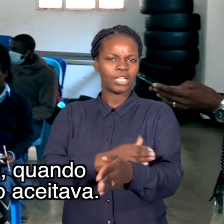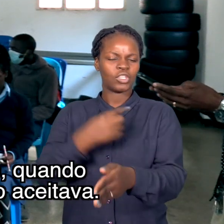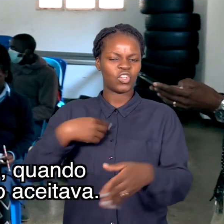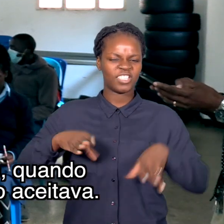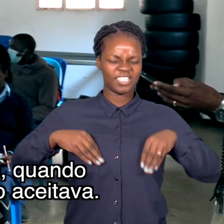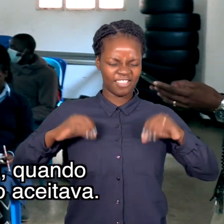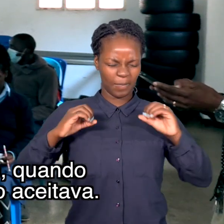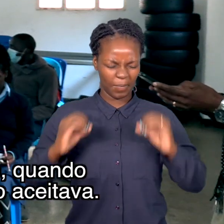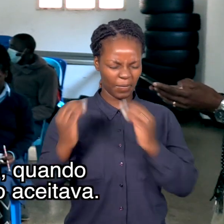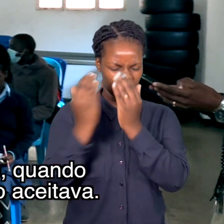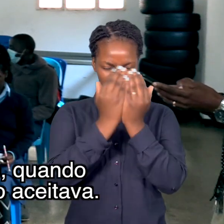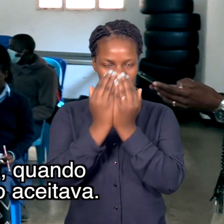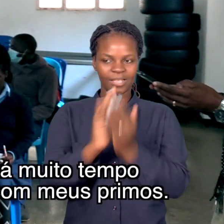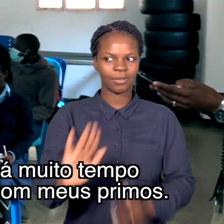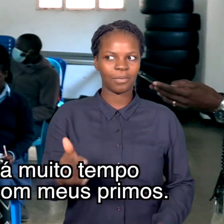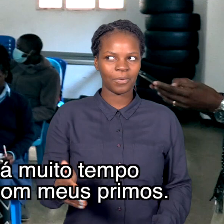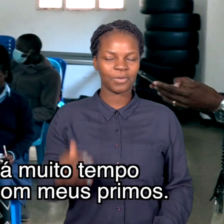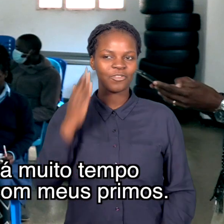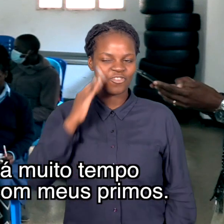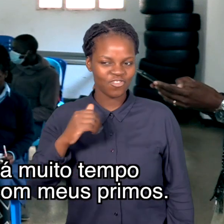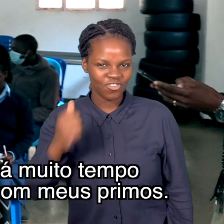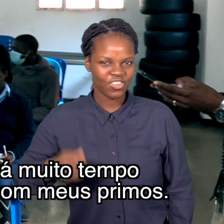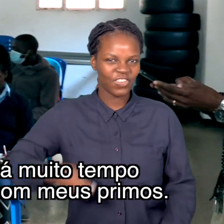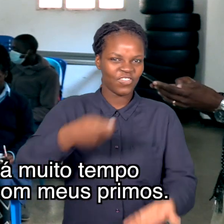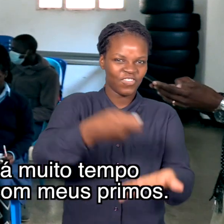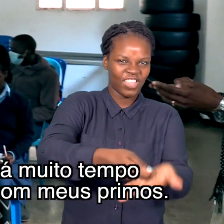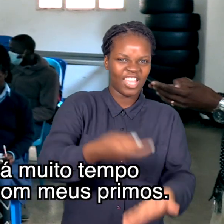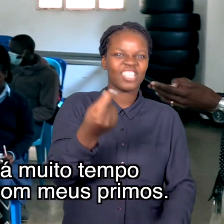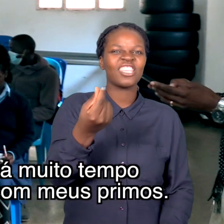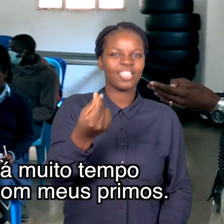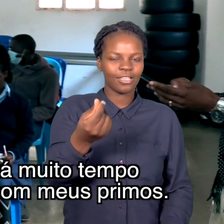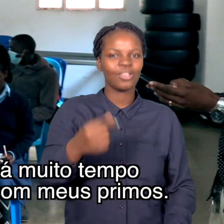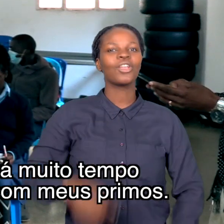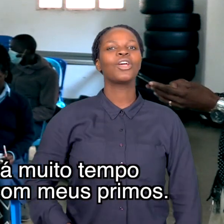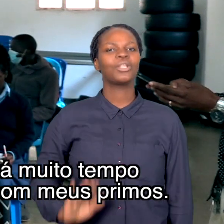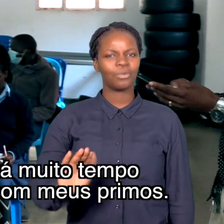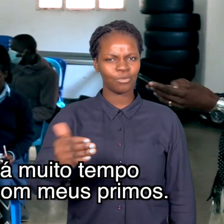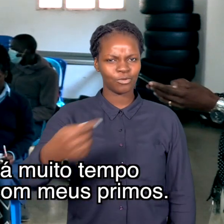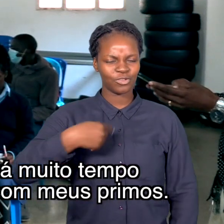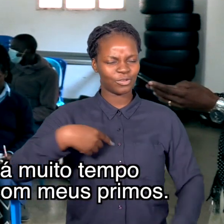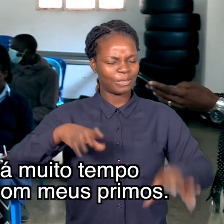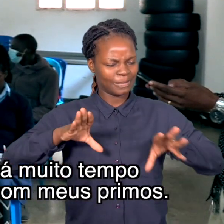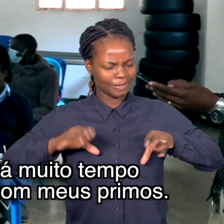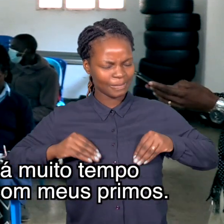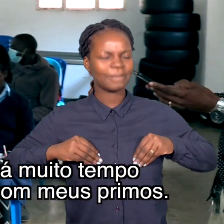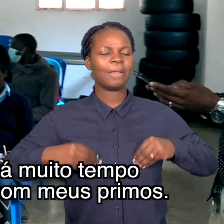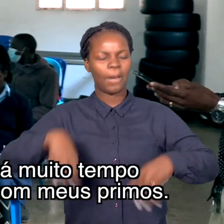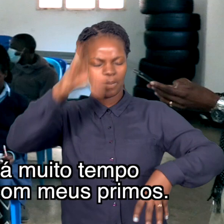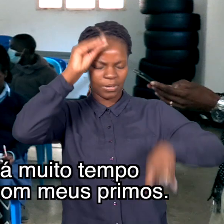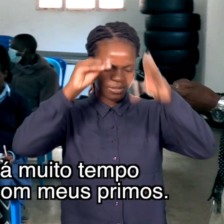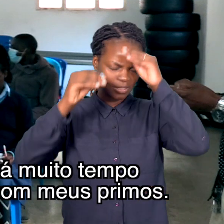para estudar, eu não aceitava. Depois me papavam com dinheiro há muito tempo, eu negava mais.